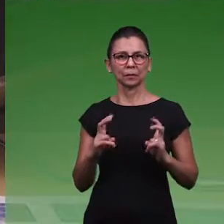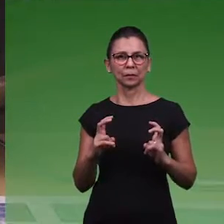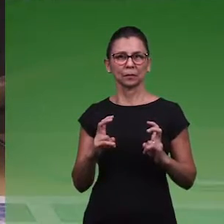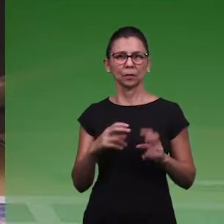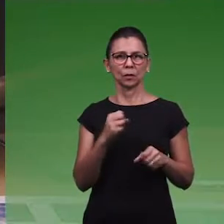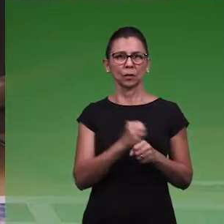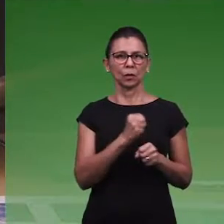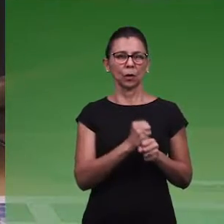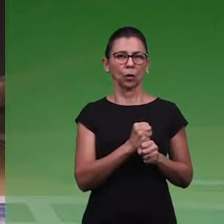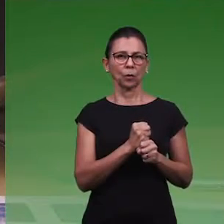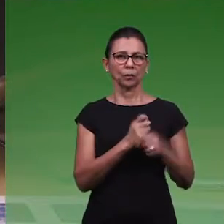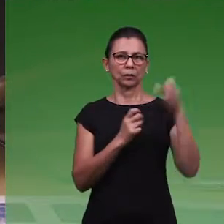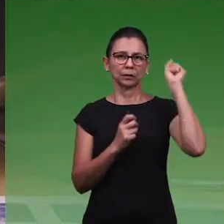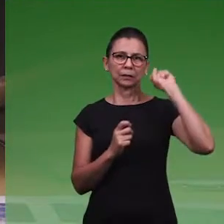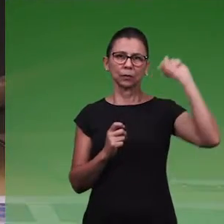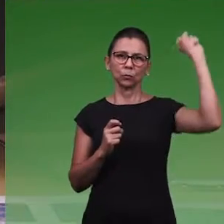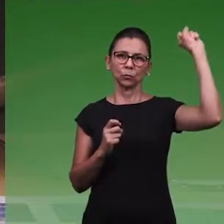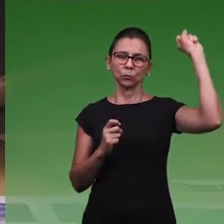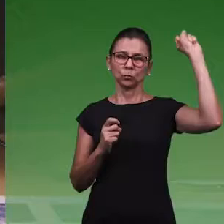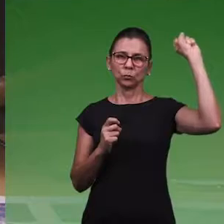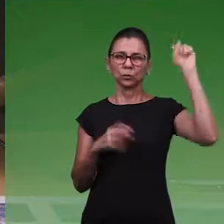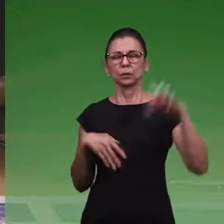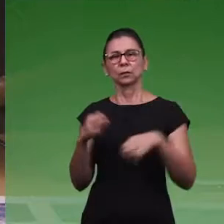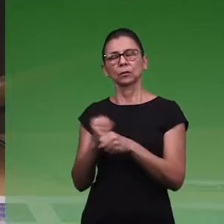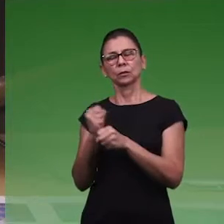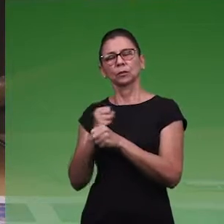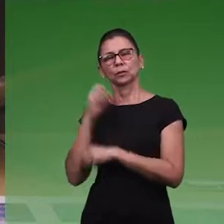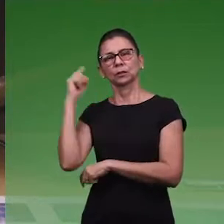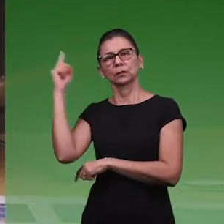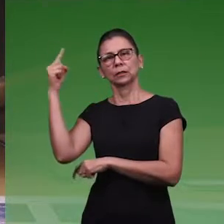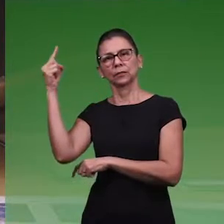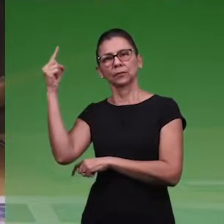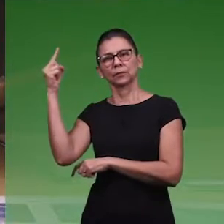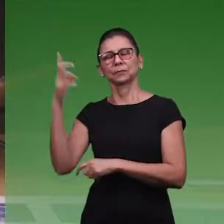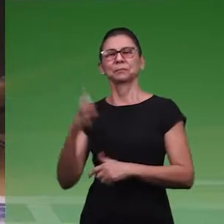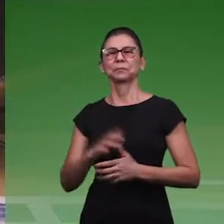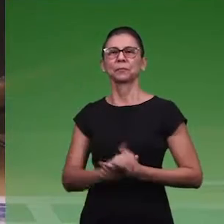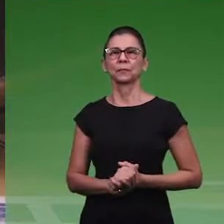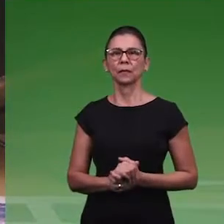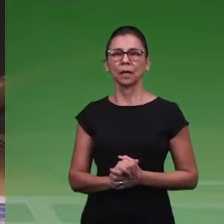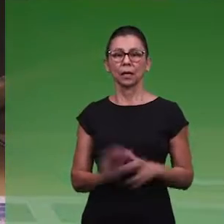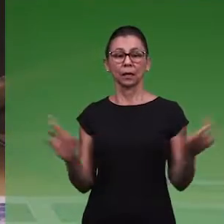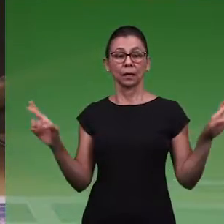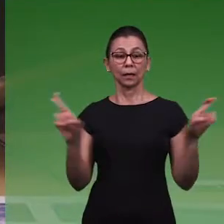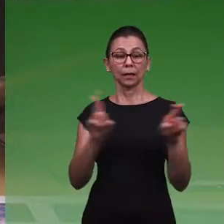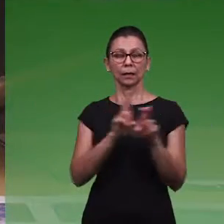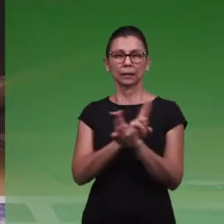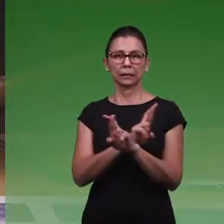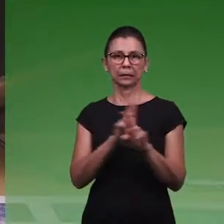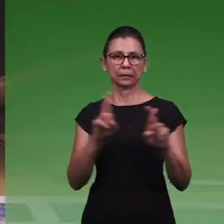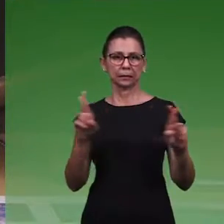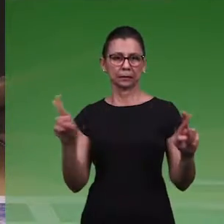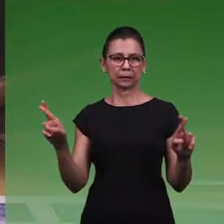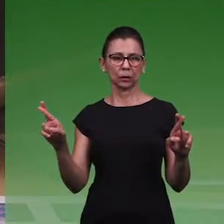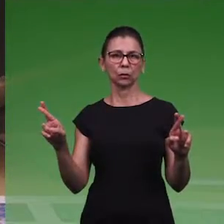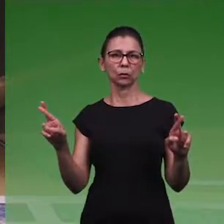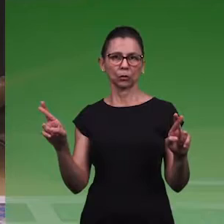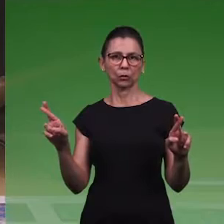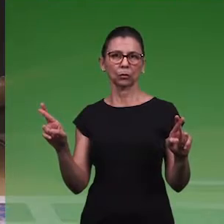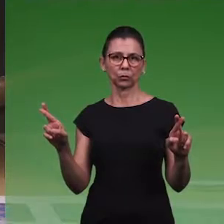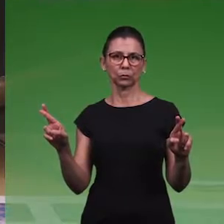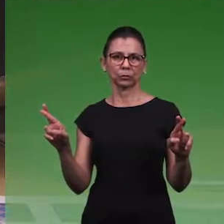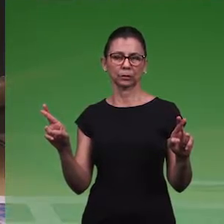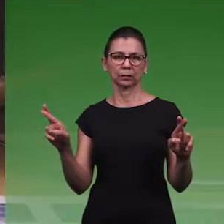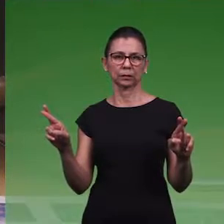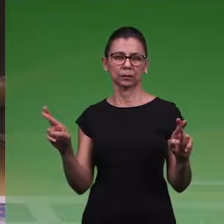de Davi e Obra de Saul, uma comparação entre estas duas circunstâncias, esses